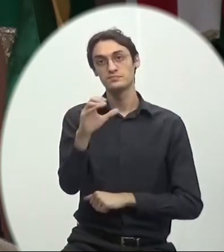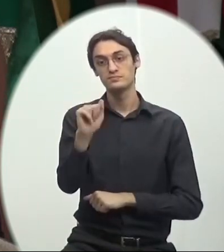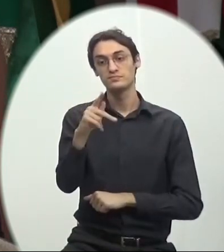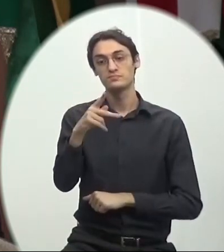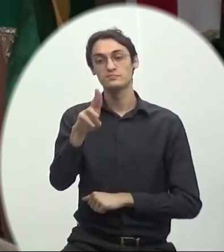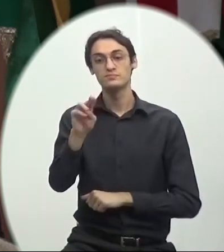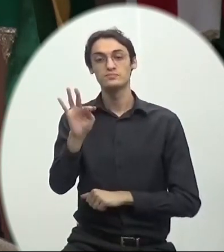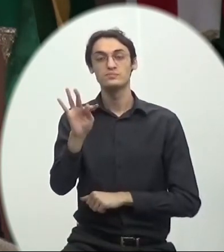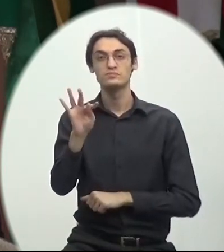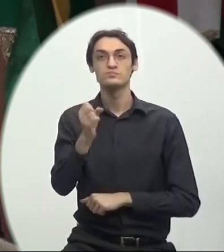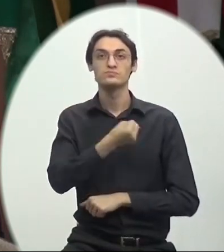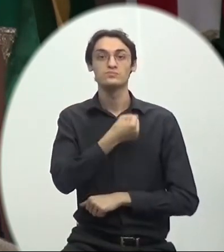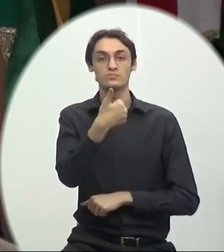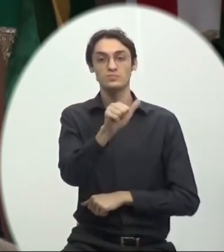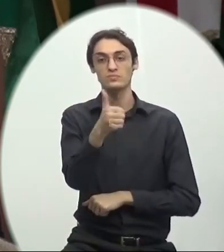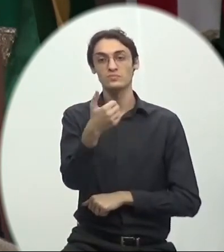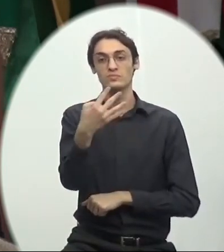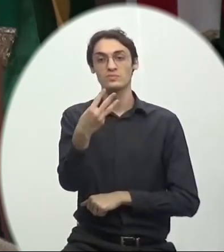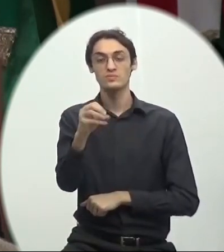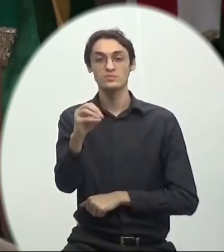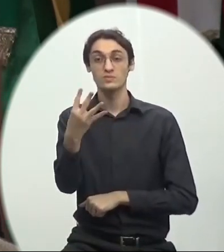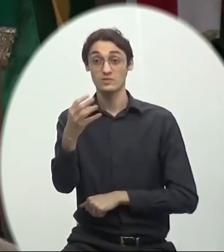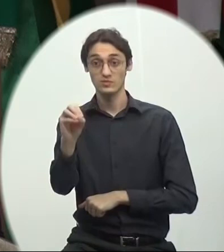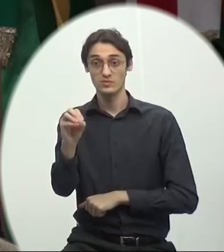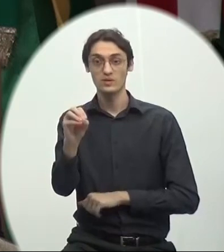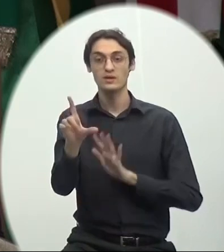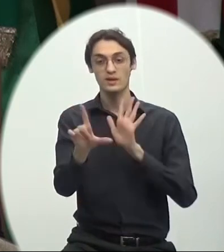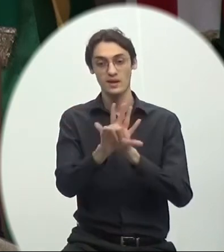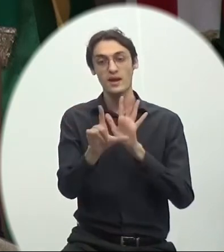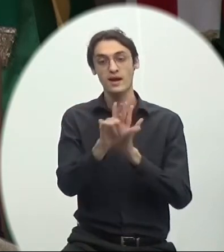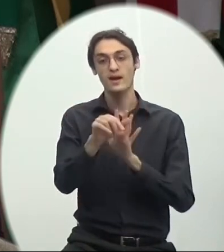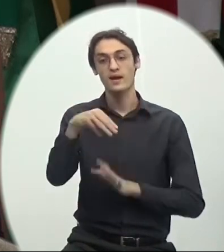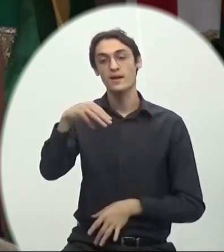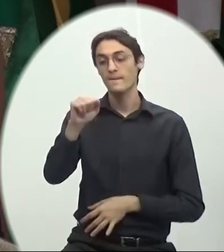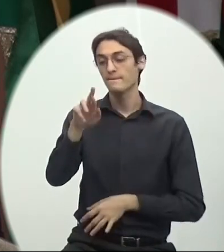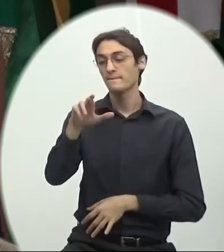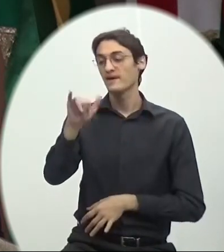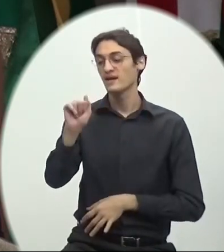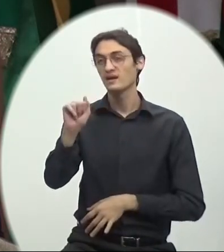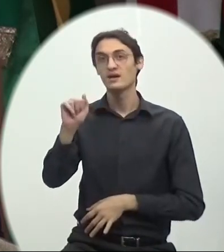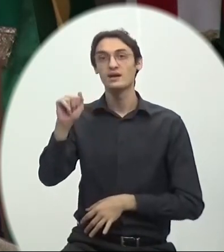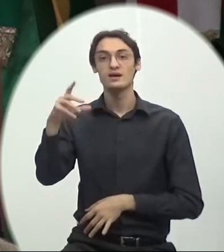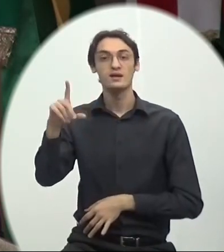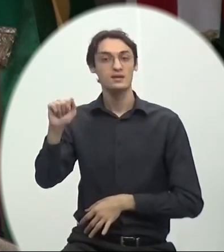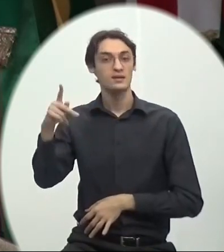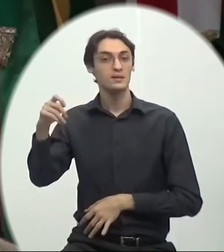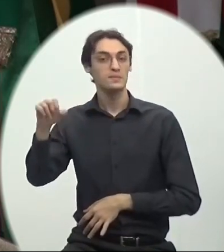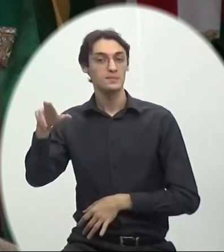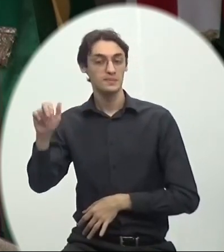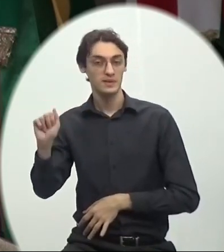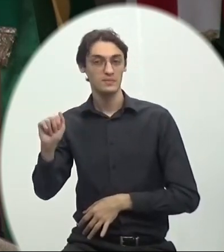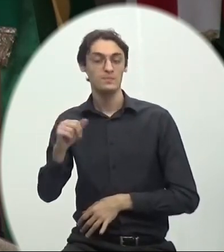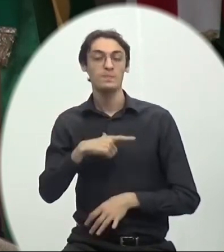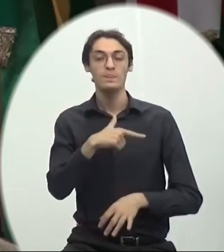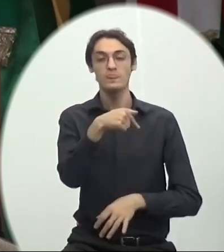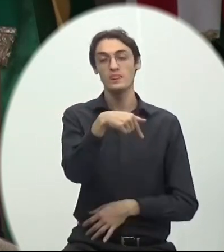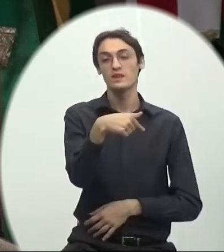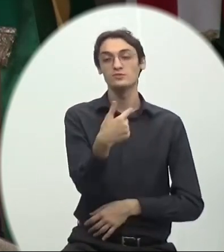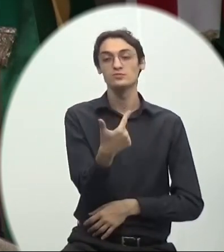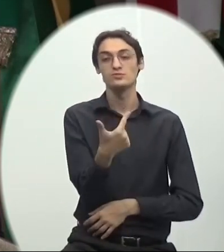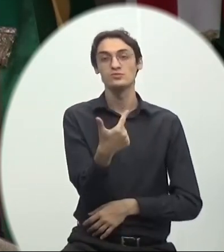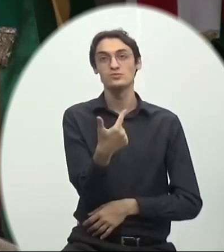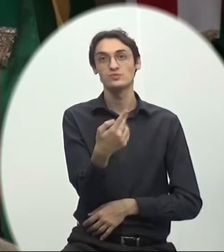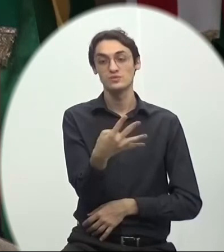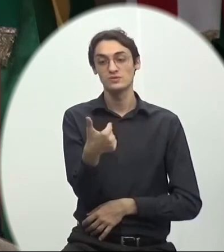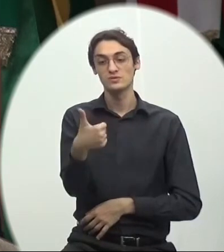Federal 11.340, de 2006, que é a Lei Maria da Penha. Em nível municipal, ela vem somar com a Lei 7.412,